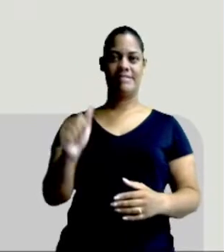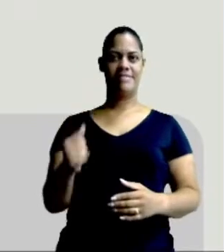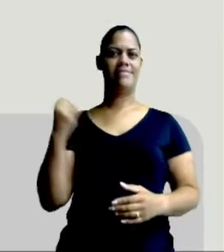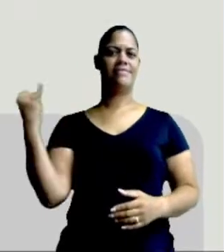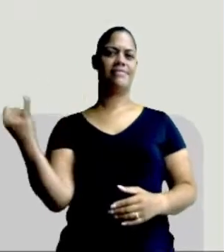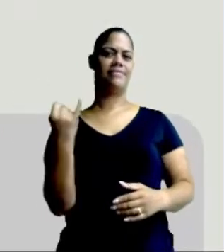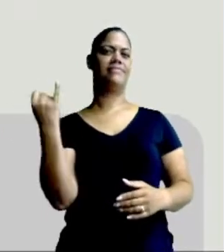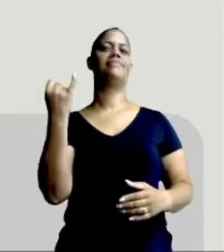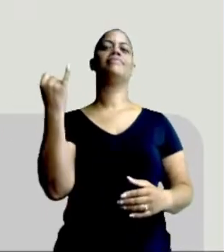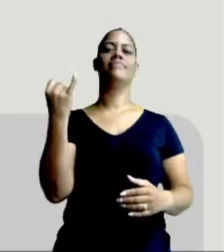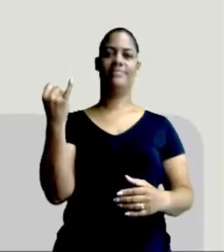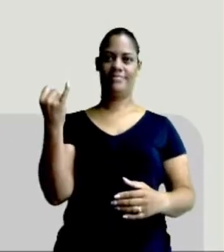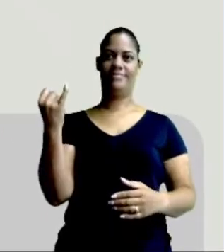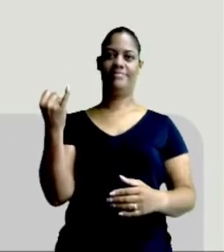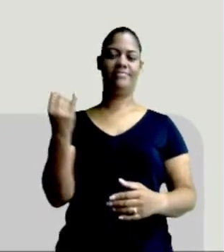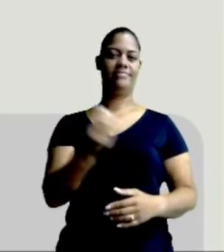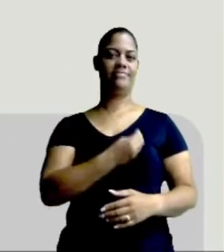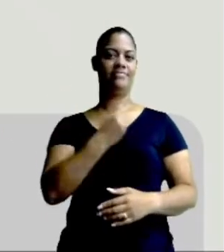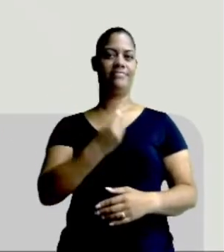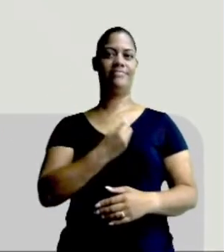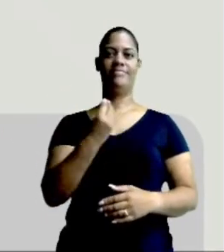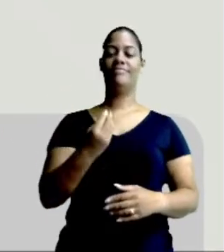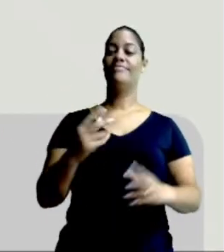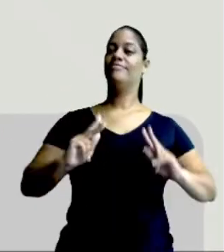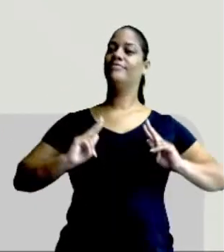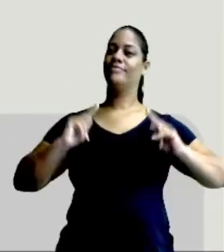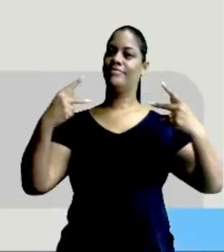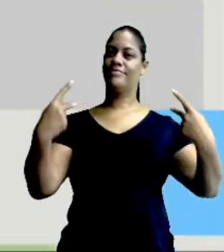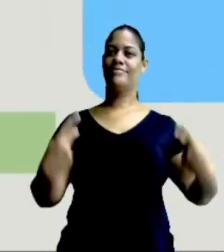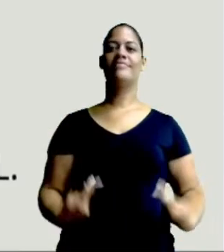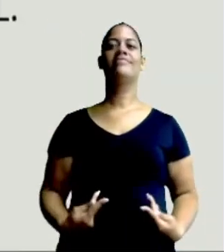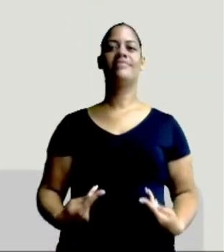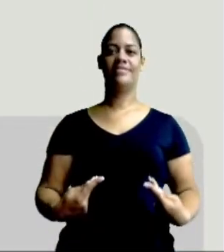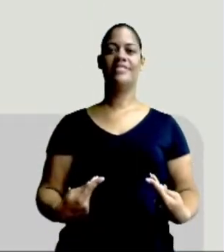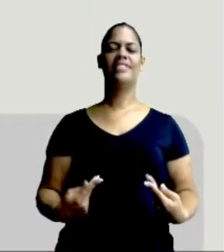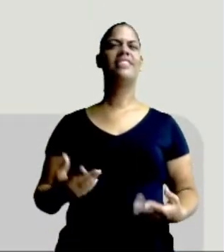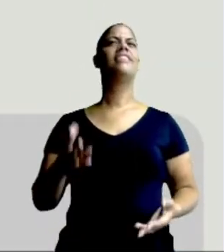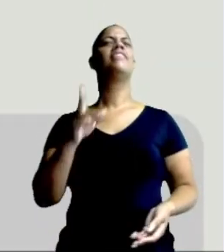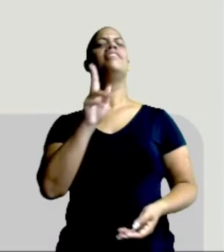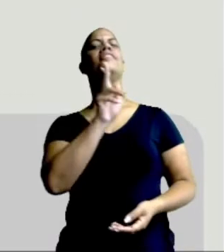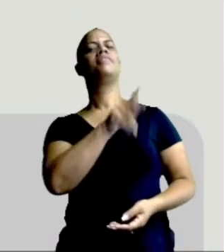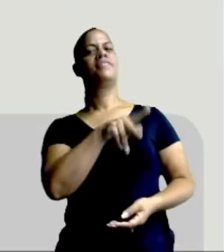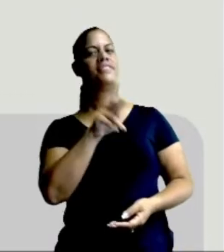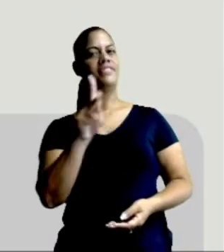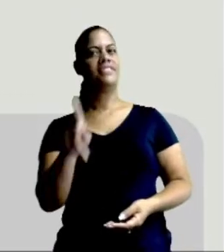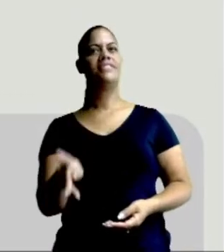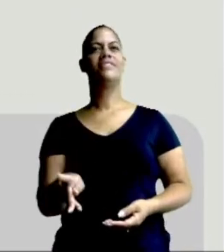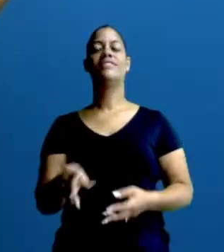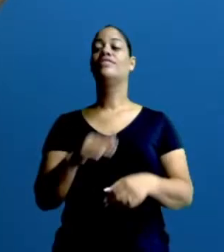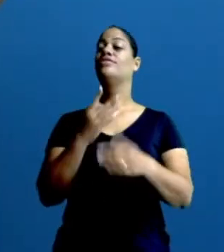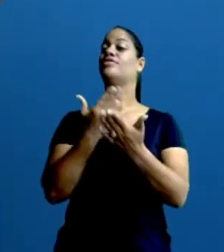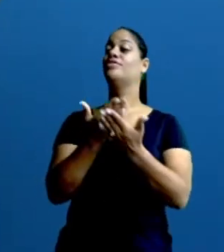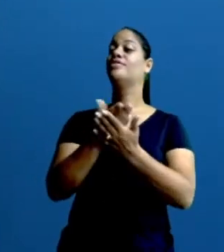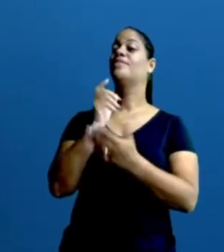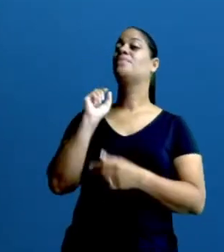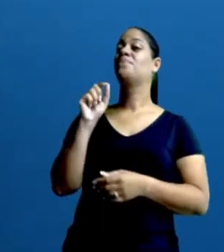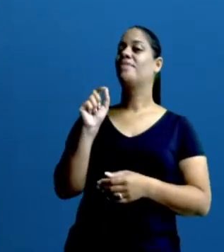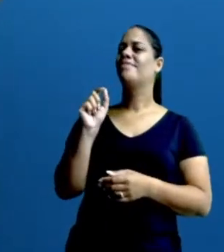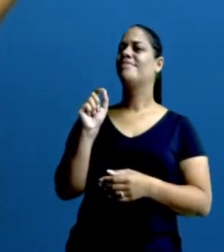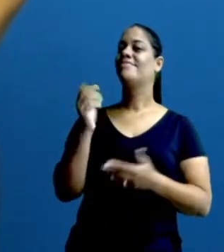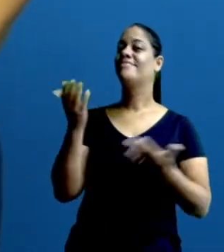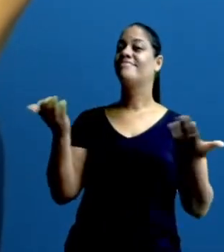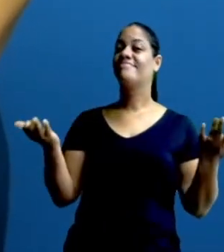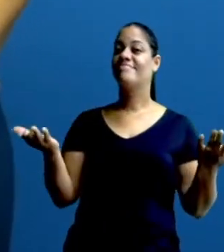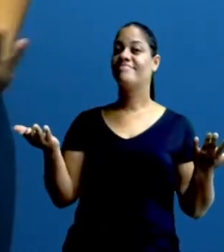importância para a dinâmica da natureza e para a vida humana. Ah, professora, o que é que nós vamos estudar hoje